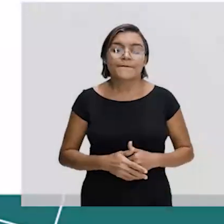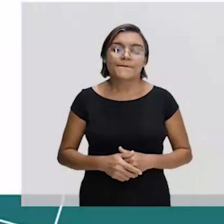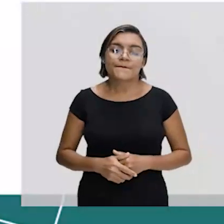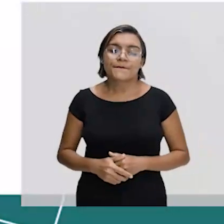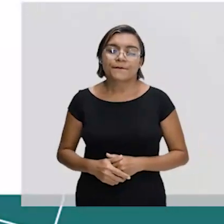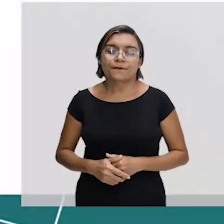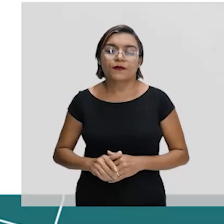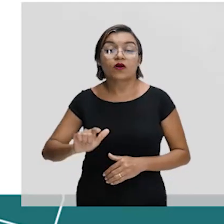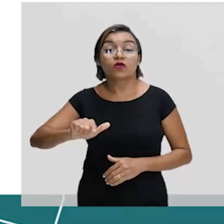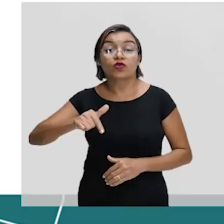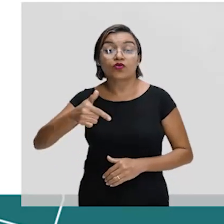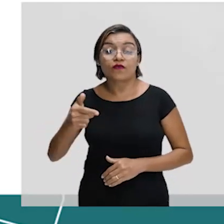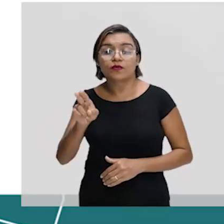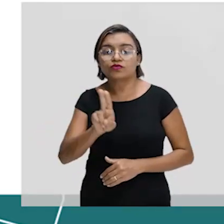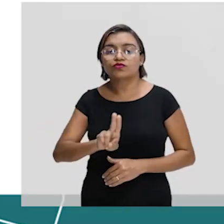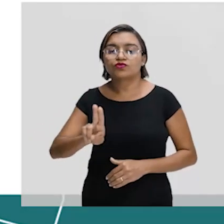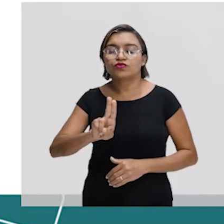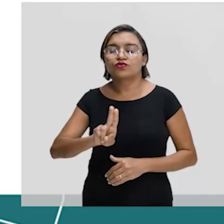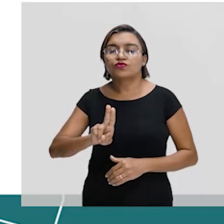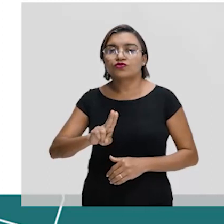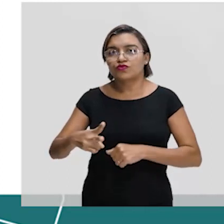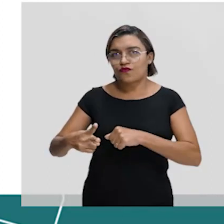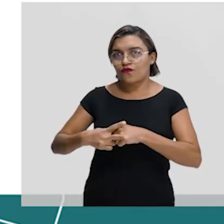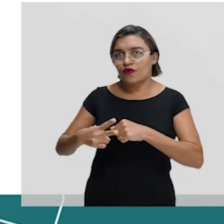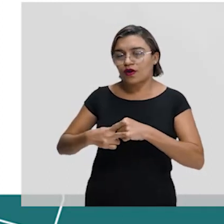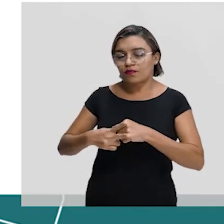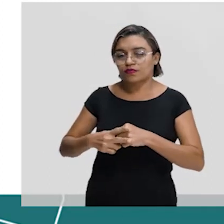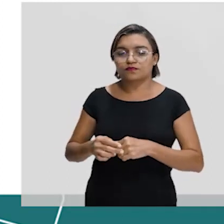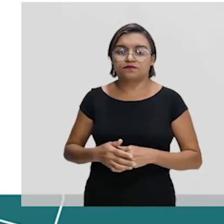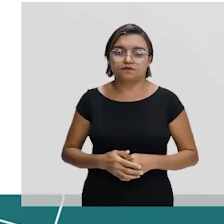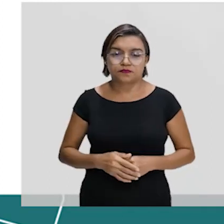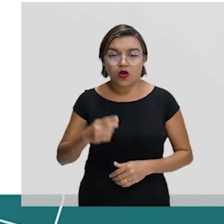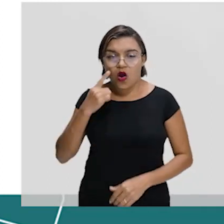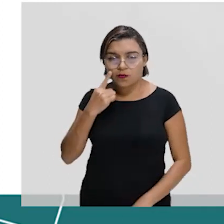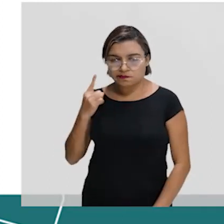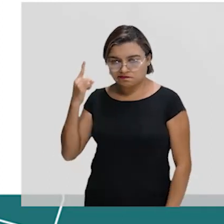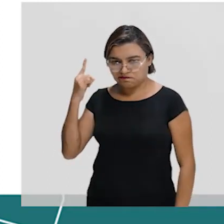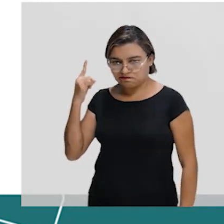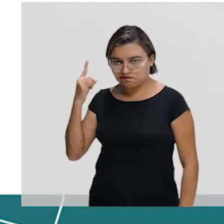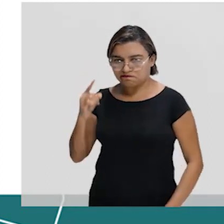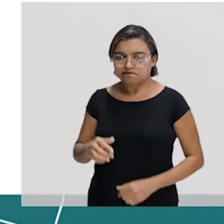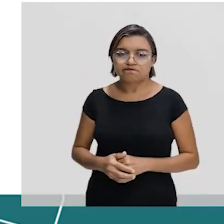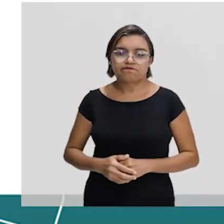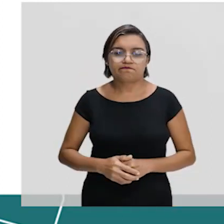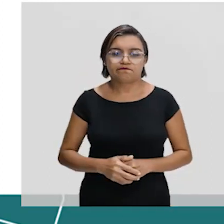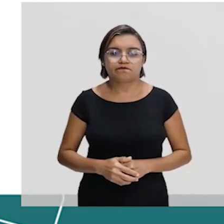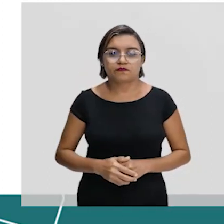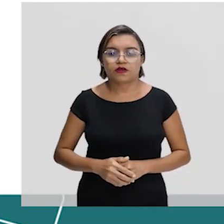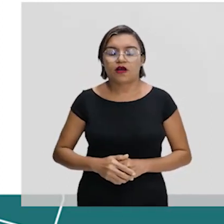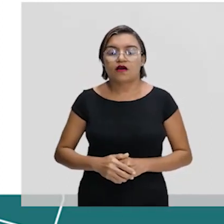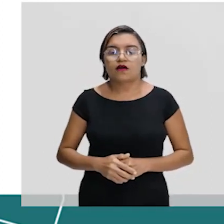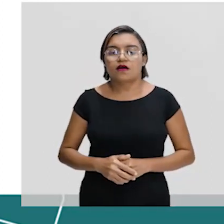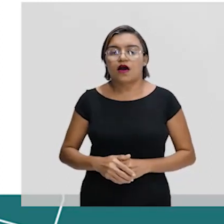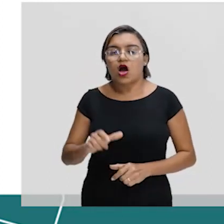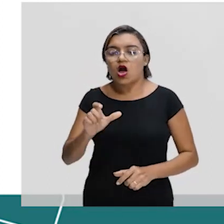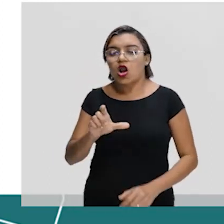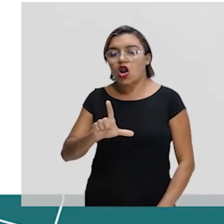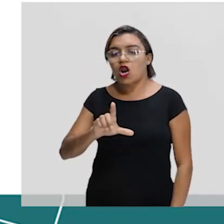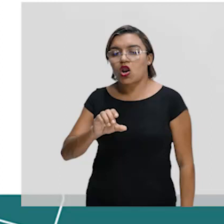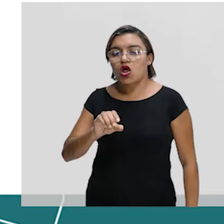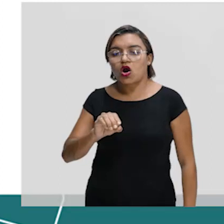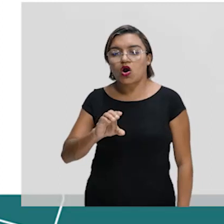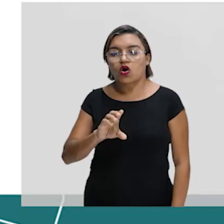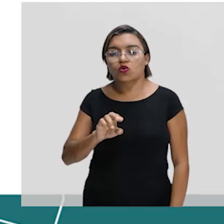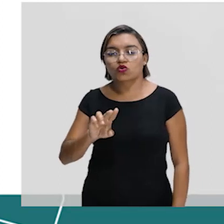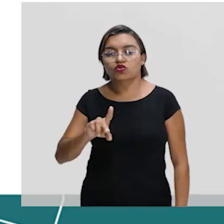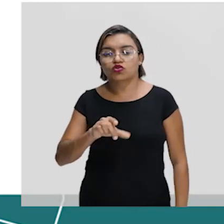Mais um uso do verbo no subjuntivo. Algumas conjunções. Locuções conjuntivas, advérbios e